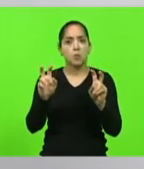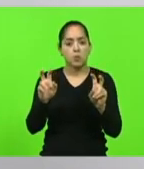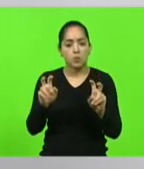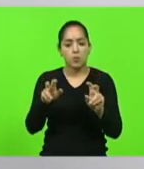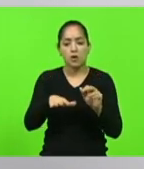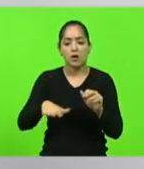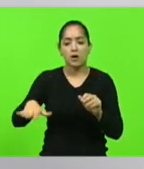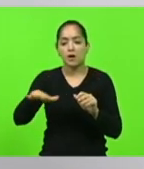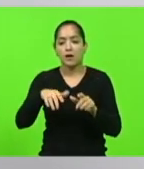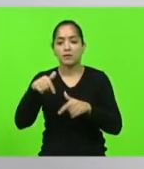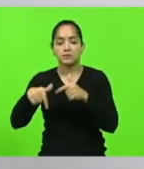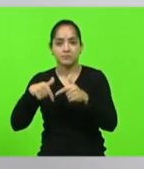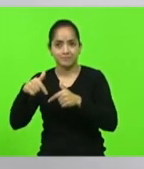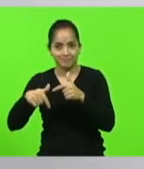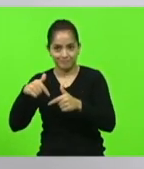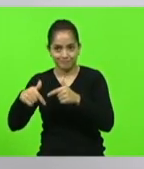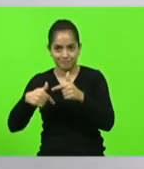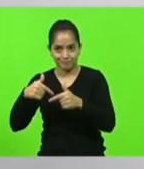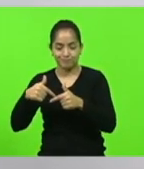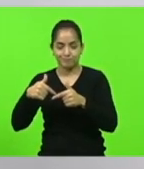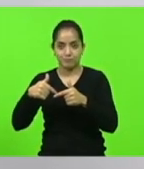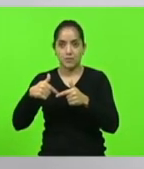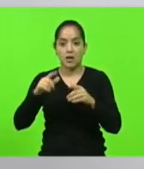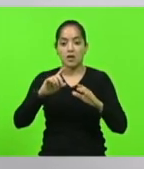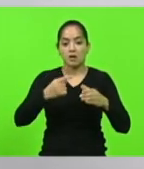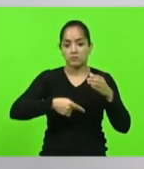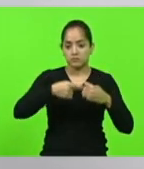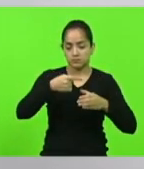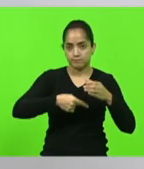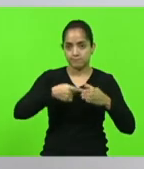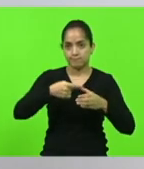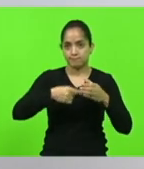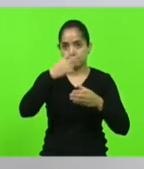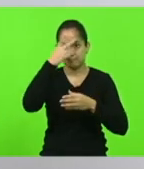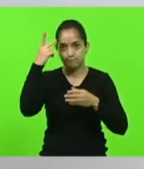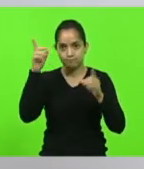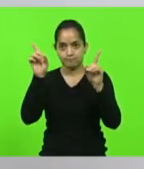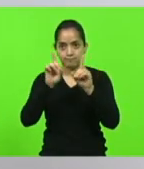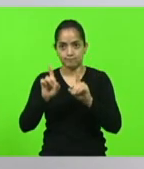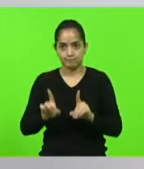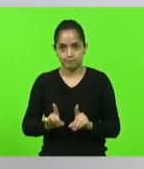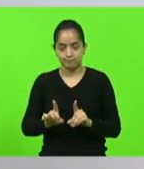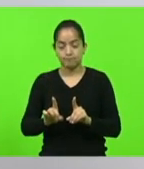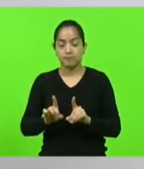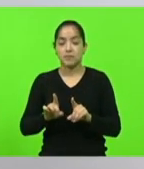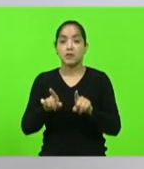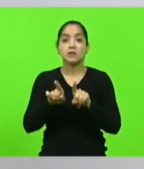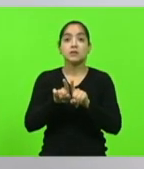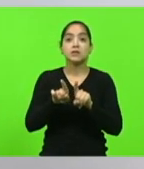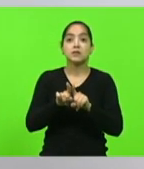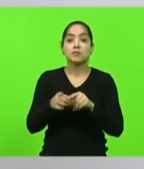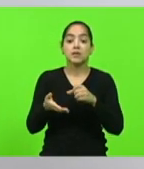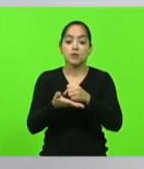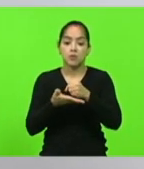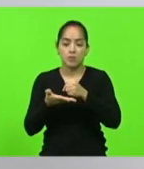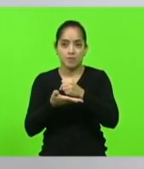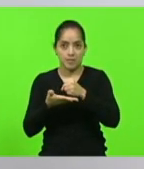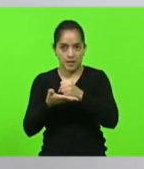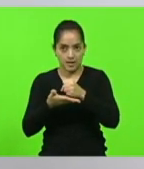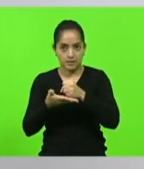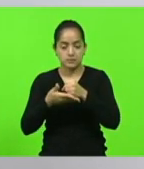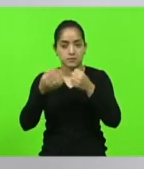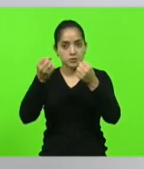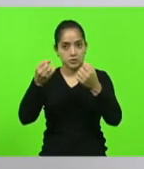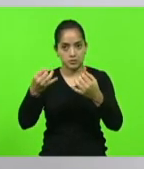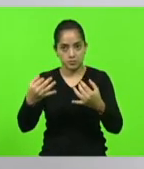áreas de actividade da comissão de defesa dos direitos da pessoa com deficiência assim com base na Norma citada